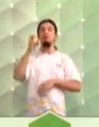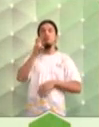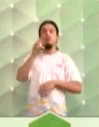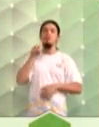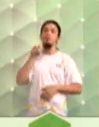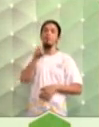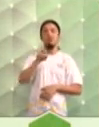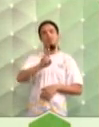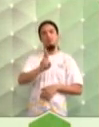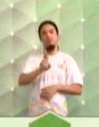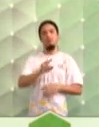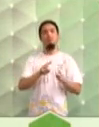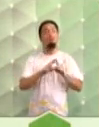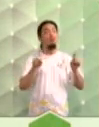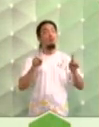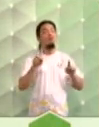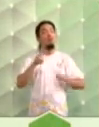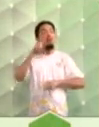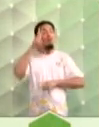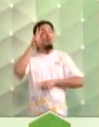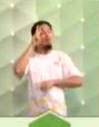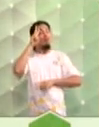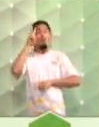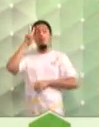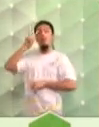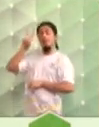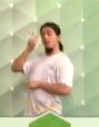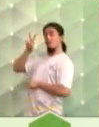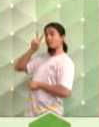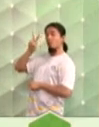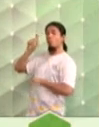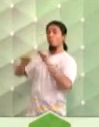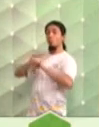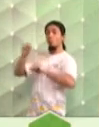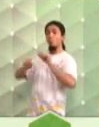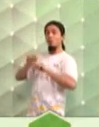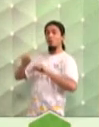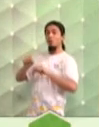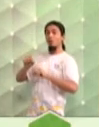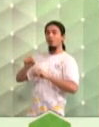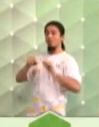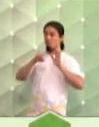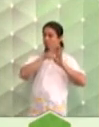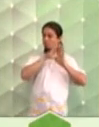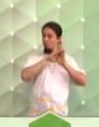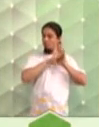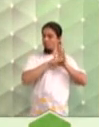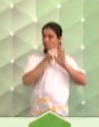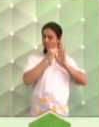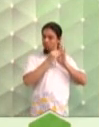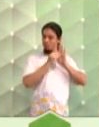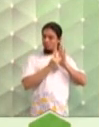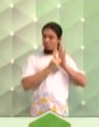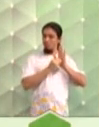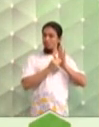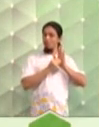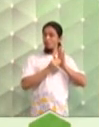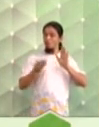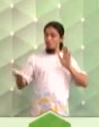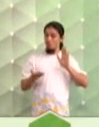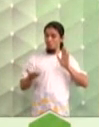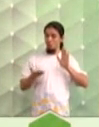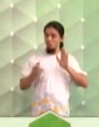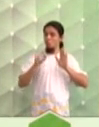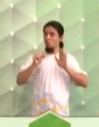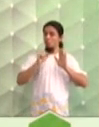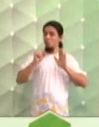Márcia, só para lembrar que os dados desse sorteio ao vivo pela TV em Tempo de hoje, a base